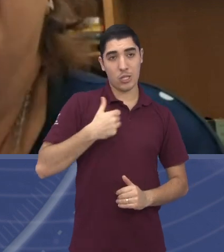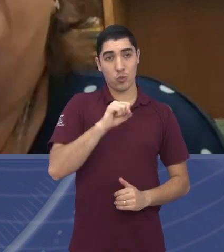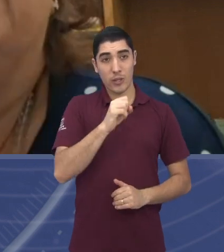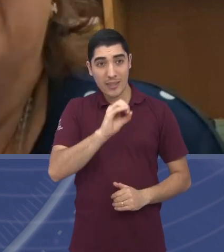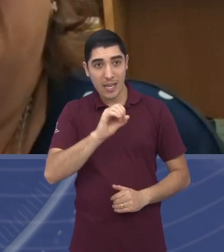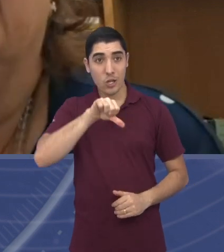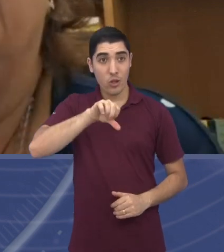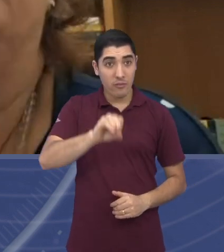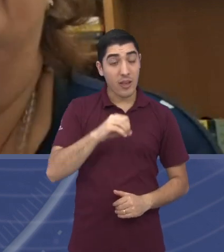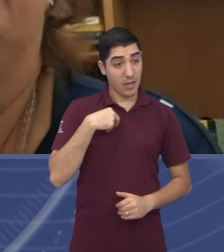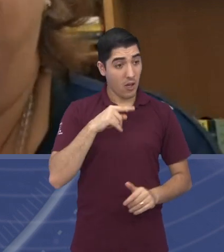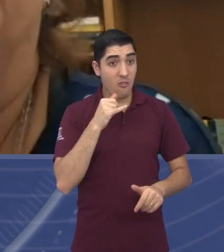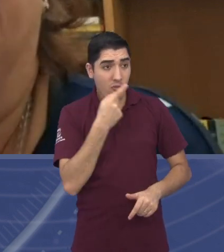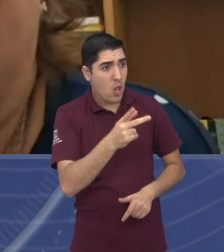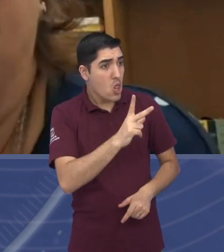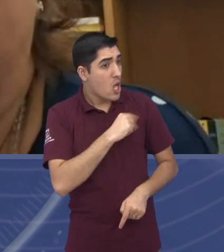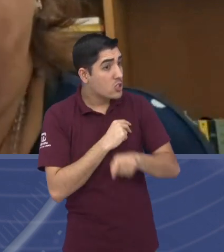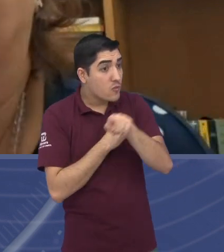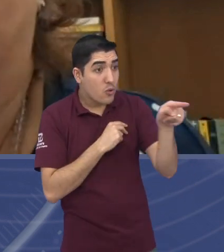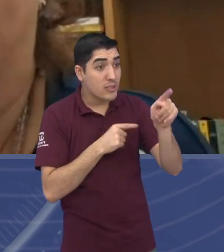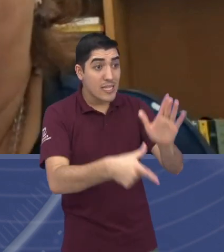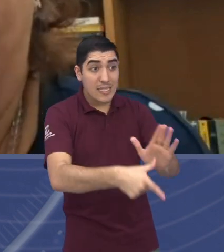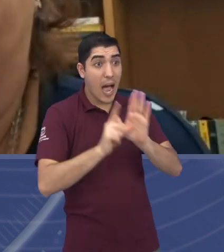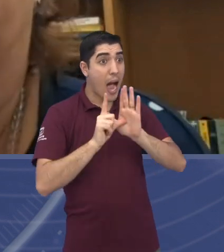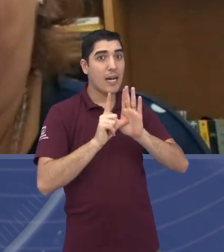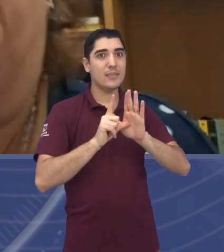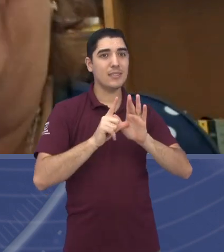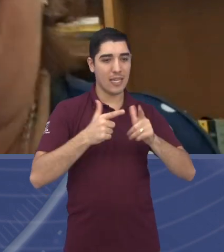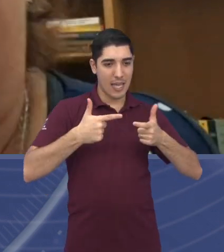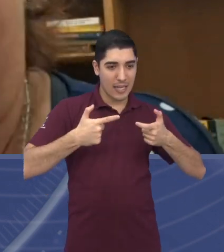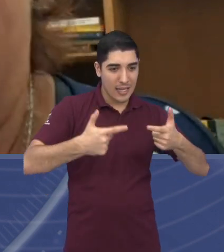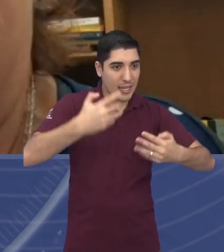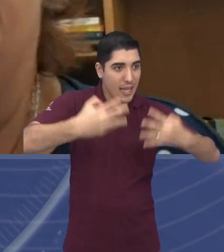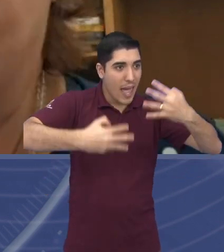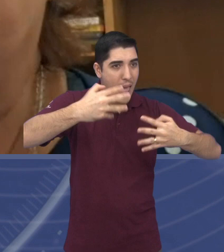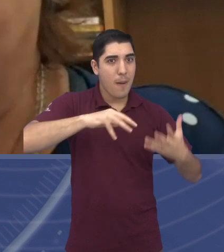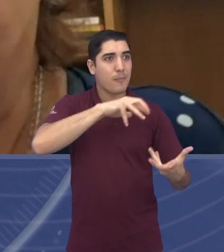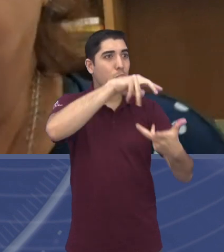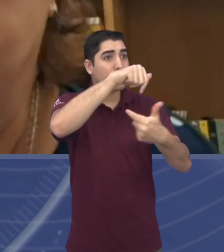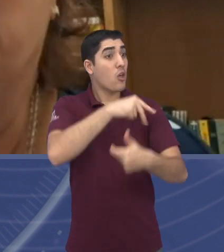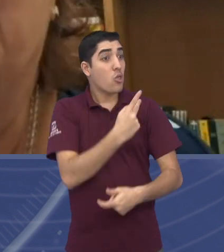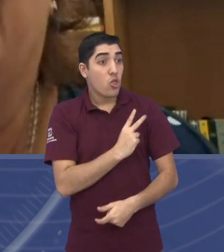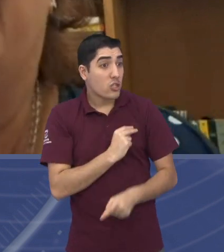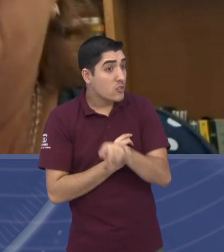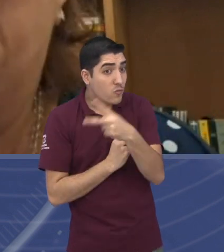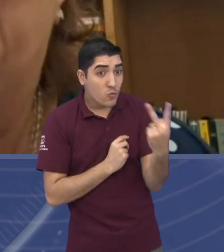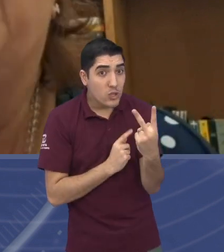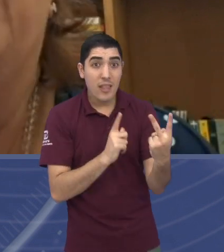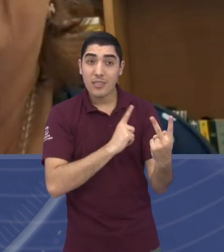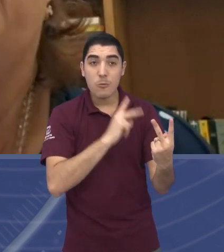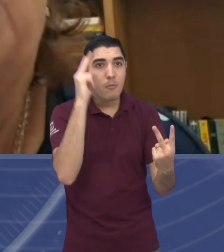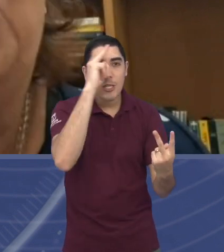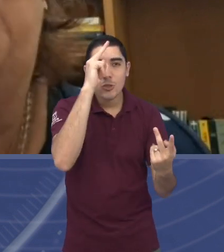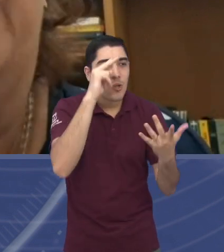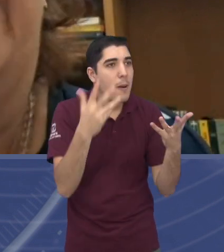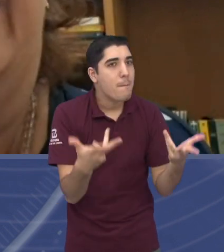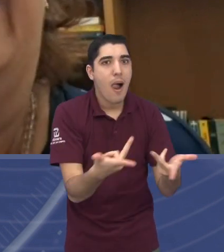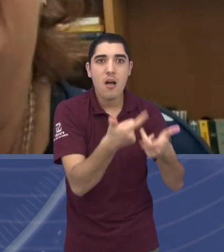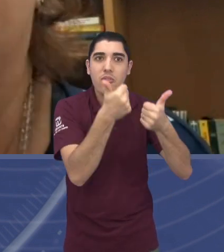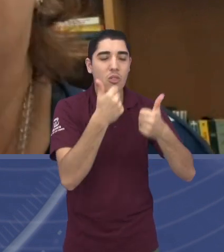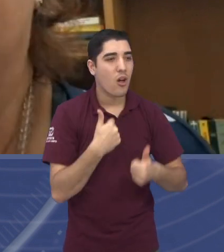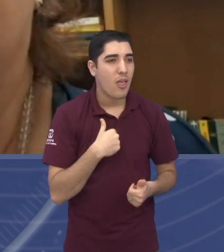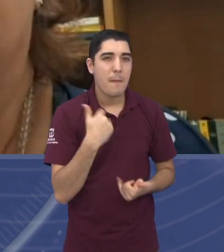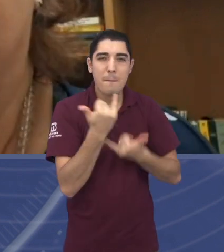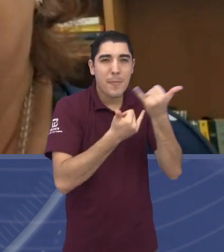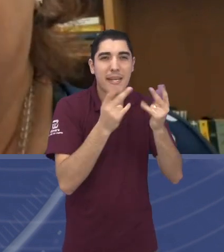do século passado, antes da Segunda Guerra, vocês são história viva do meu lado. Eu faço papel de museu interativo, que a gente brinca,